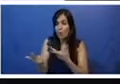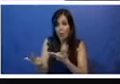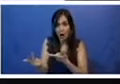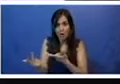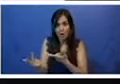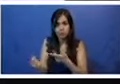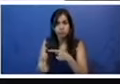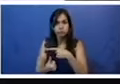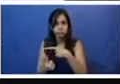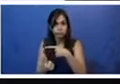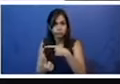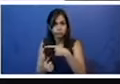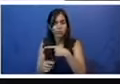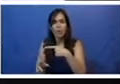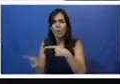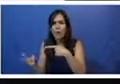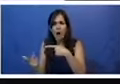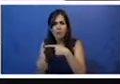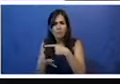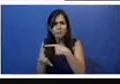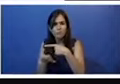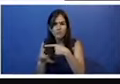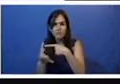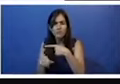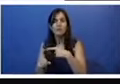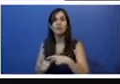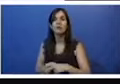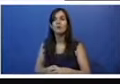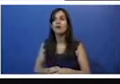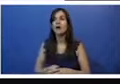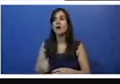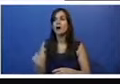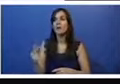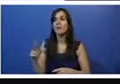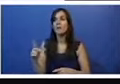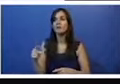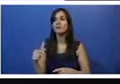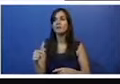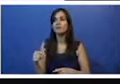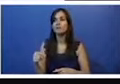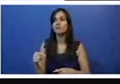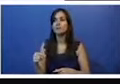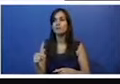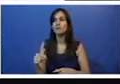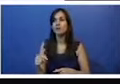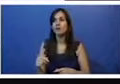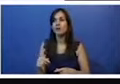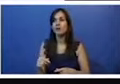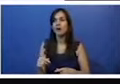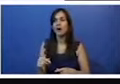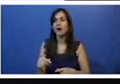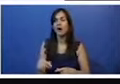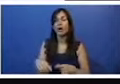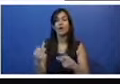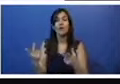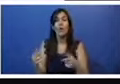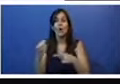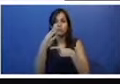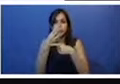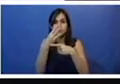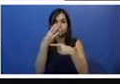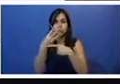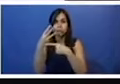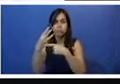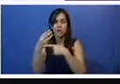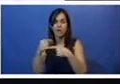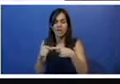numerador tá vendo que é o mesmo TRS aqui em cima no numerador e denominador diferente 5